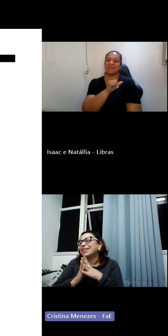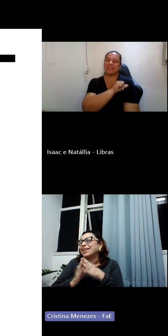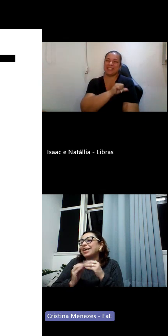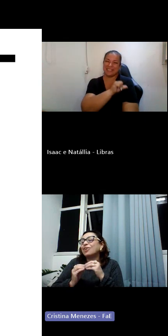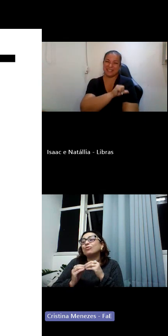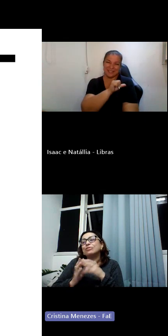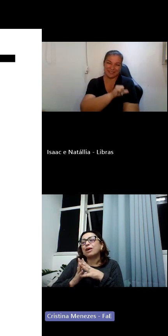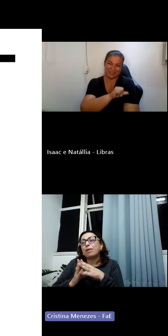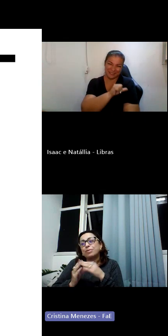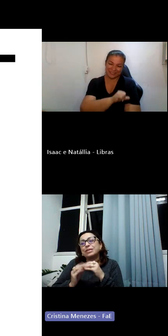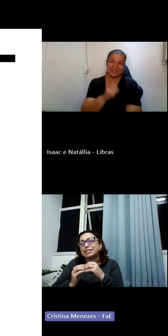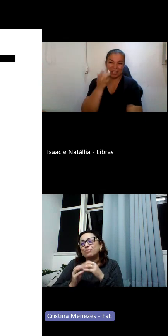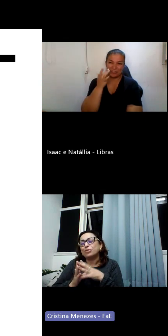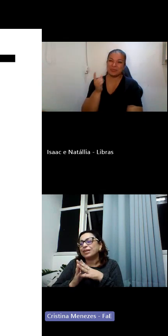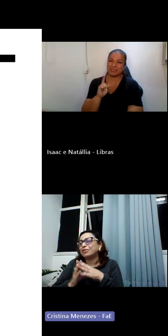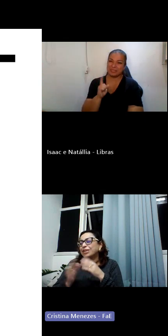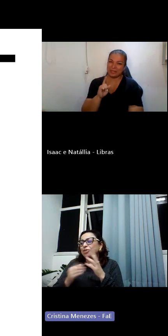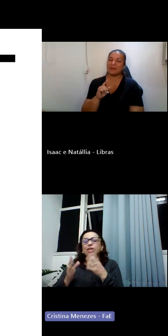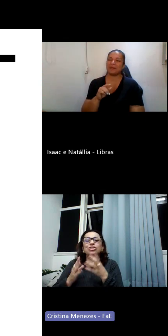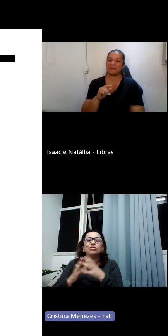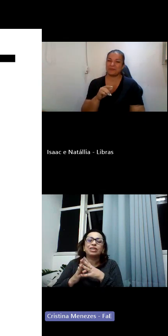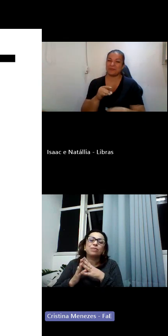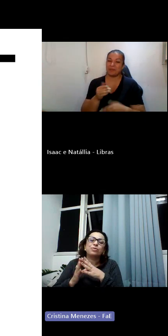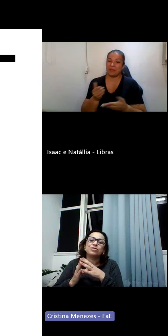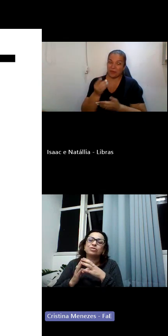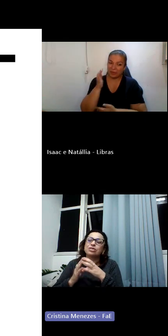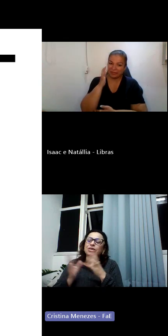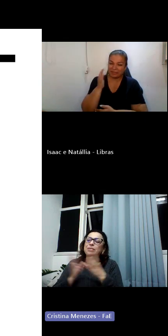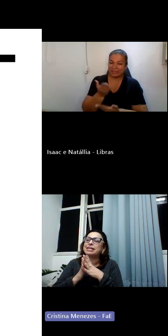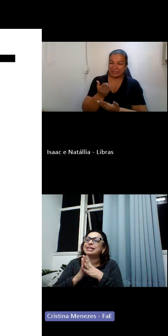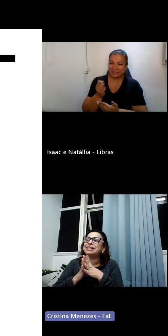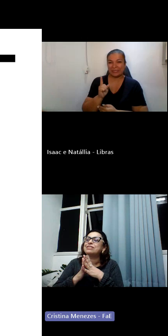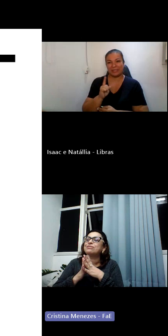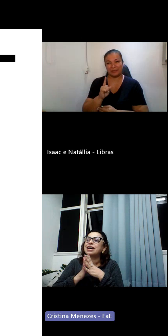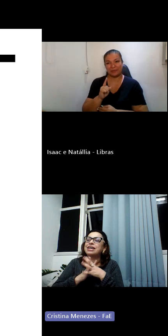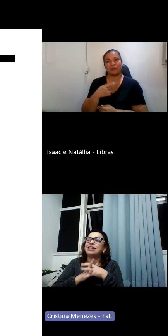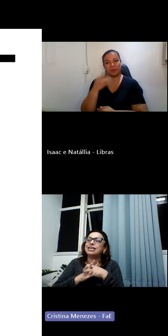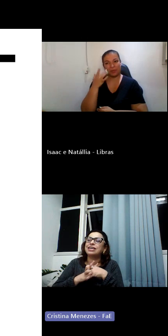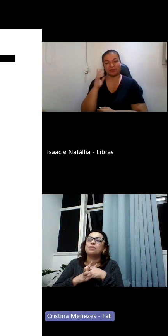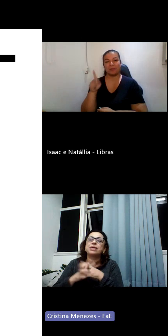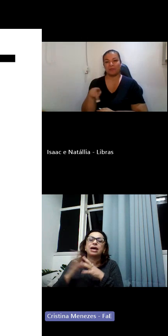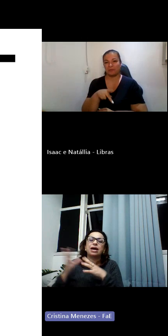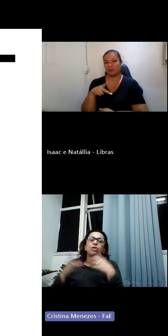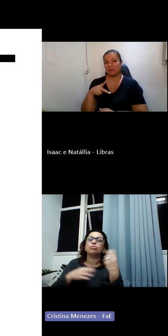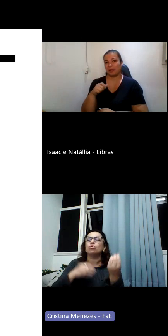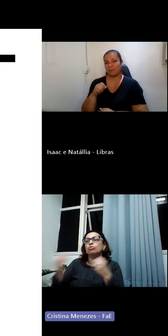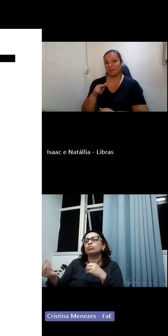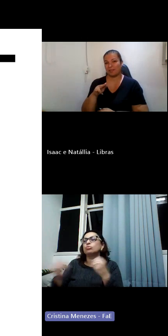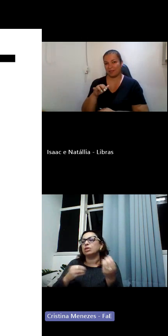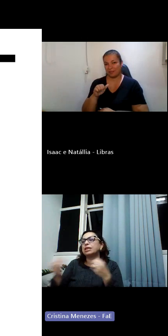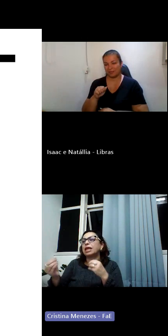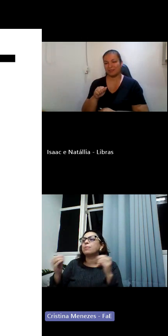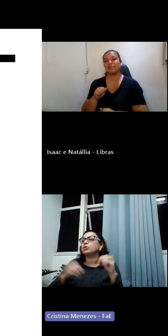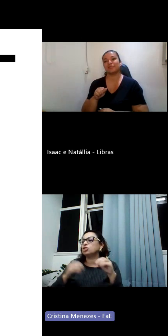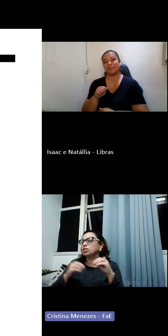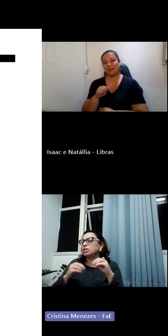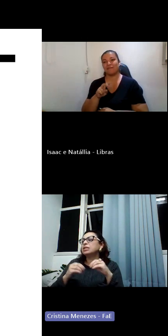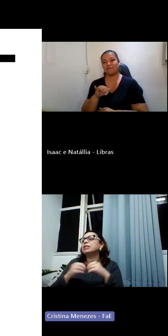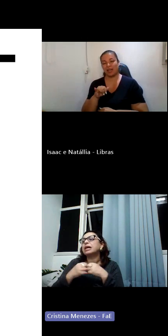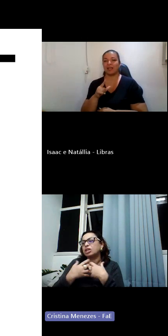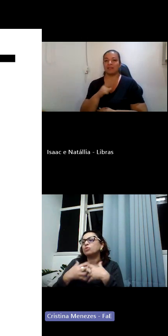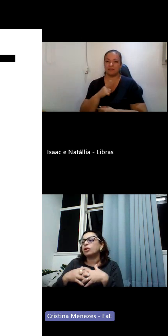Então, a princípio, não, né? Imagino que a professora Patrícia vai encaminhar algum